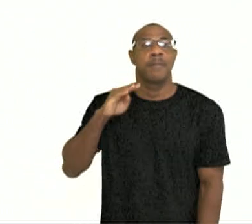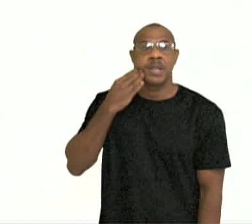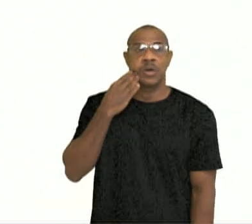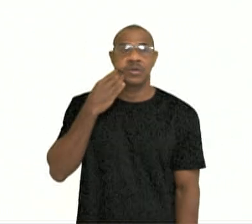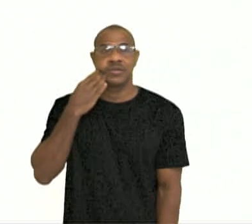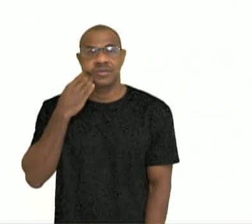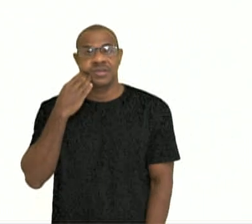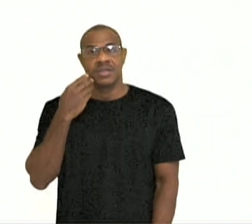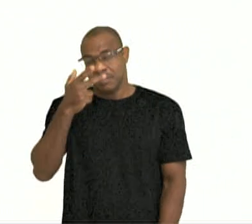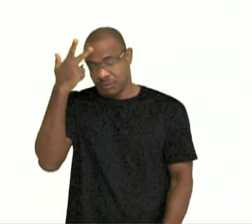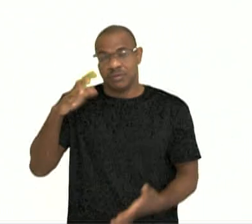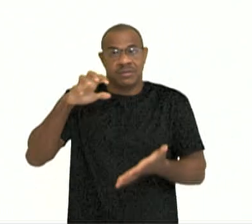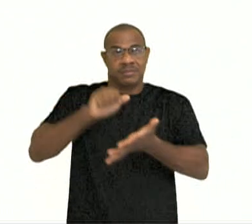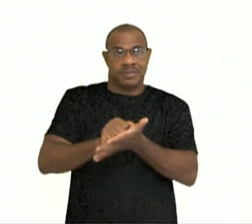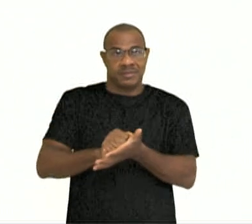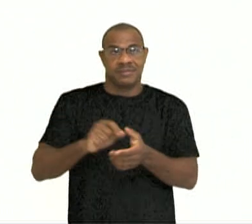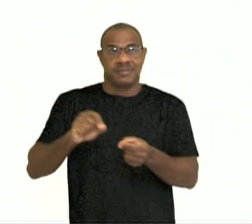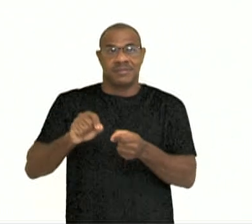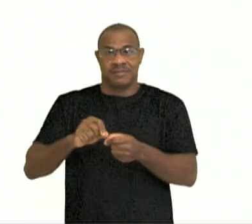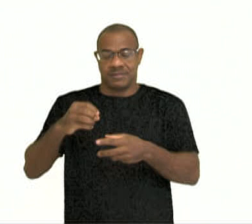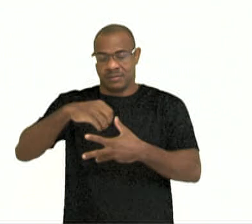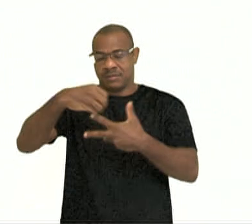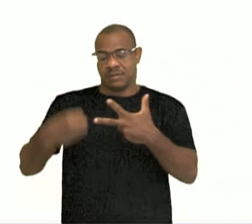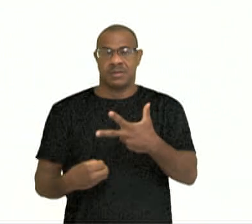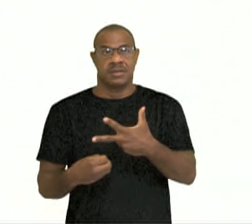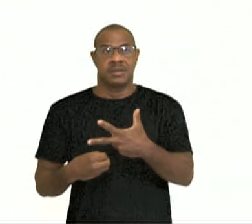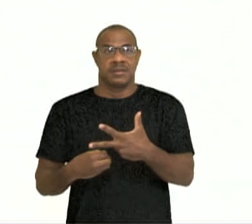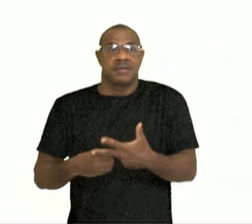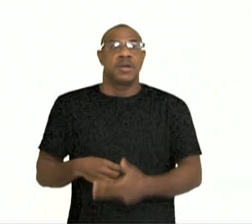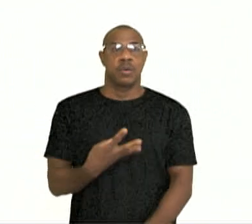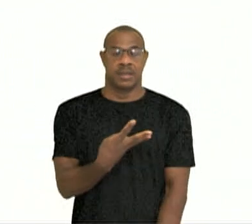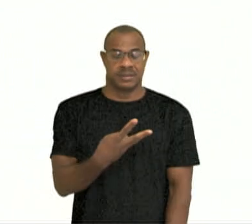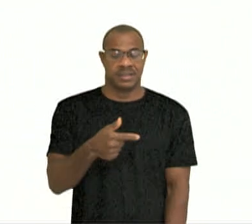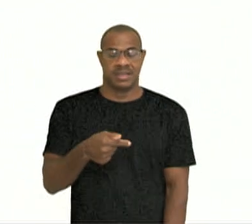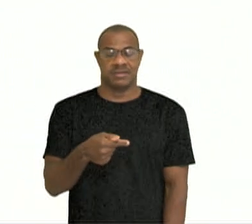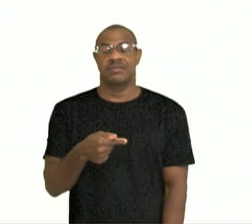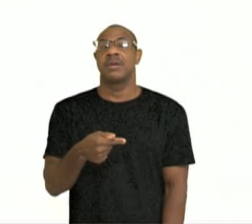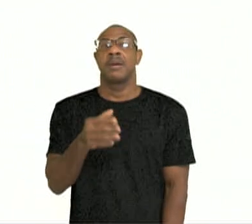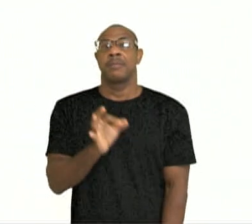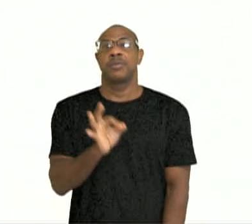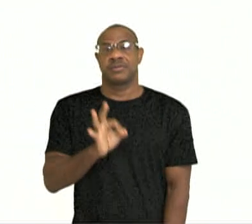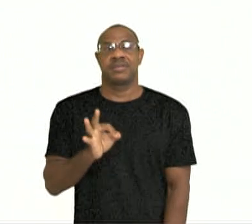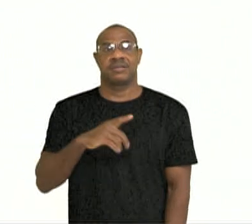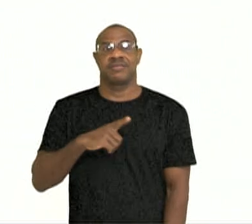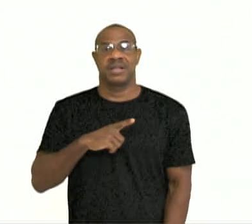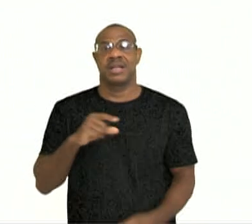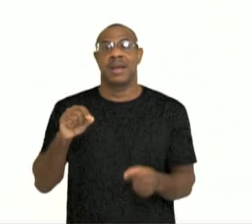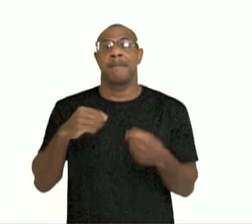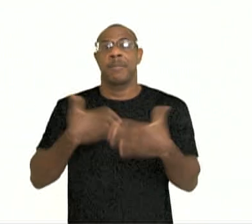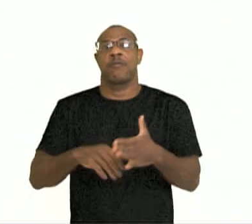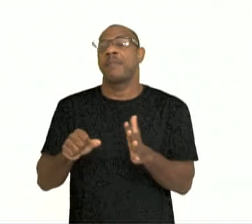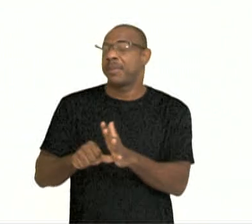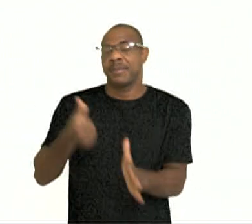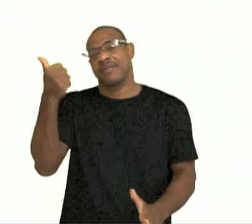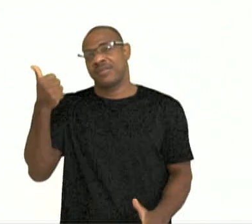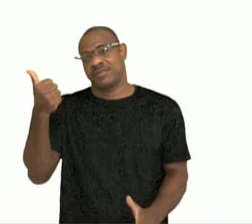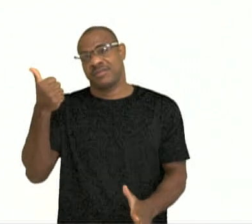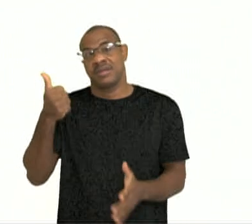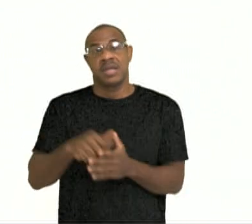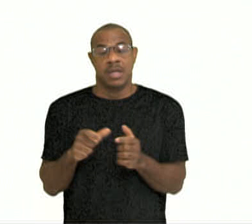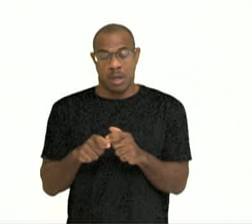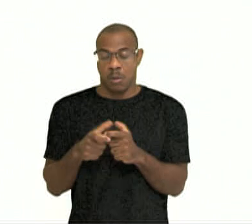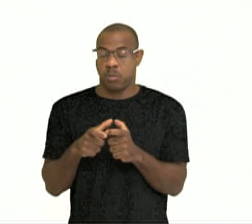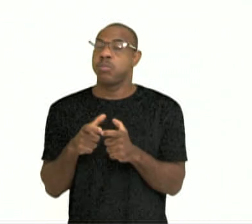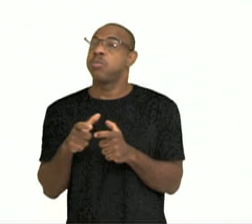2019, 47% farão a prova pela primeira vez. Segundo o INEP, houve um aumento significativo